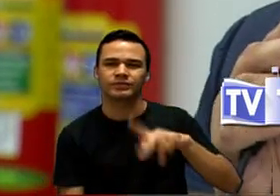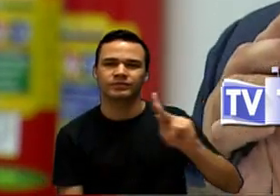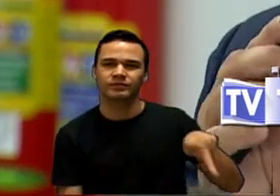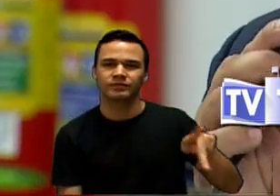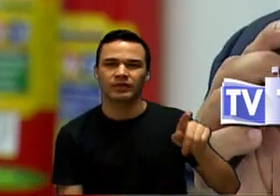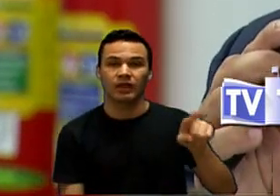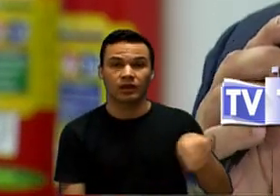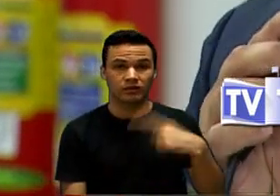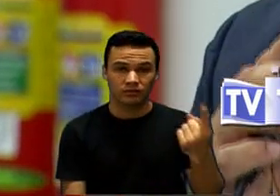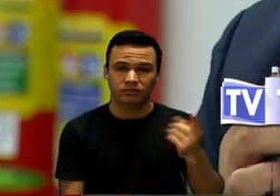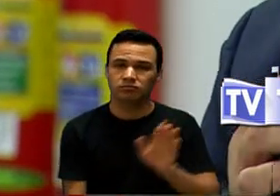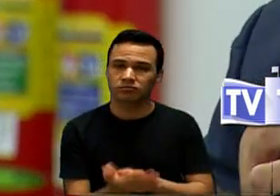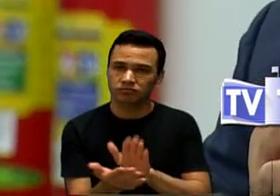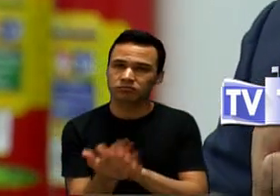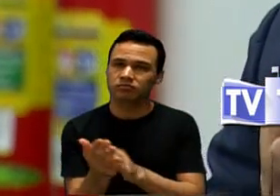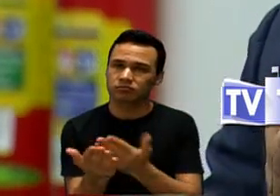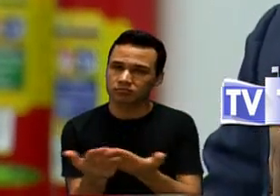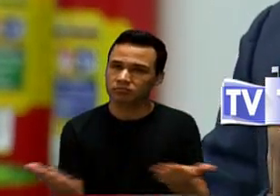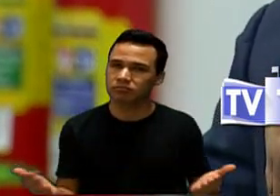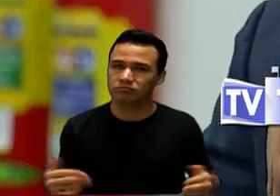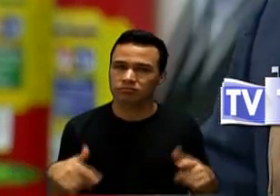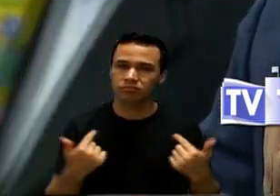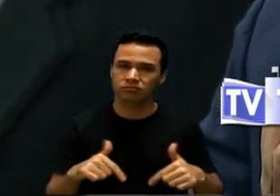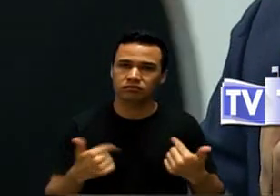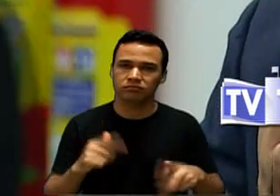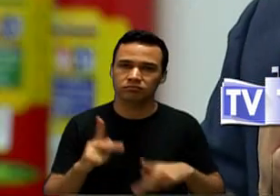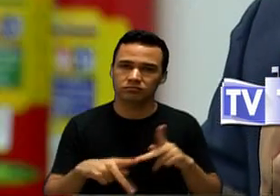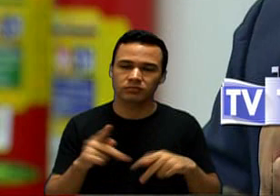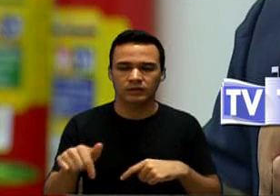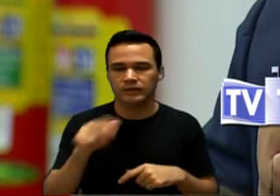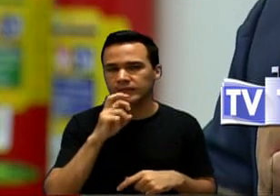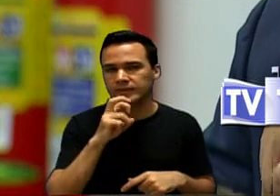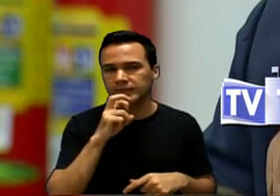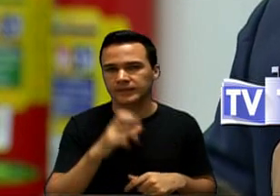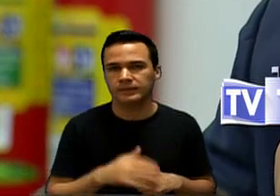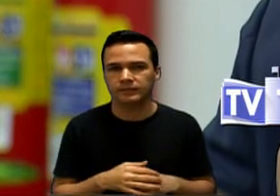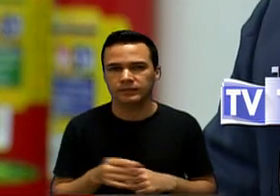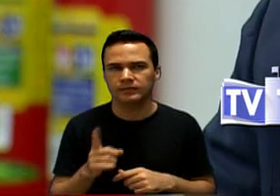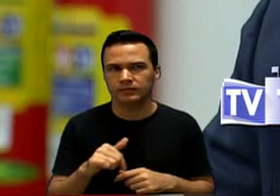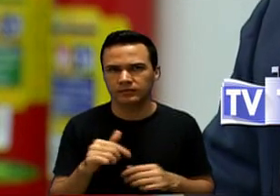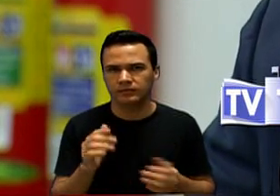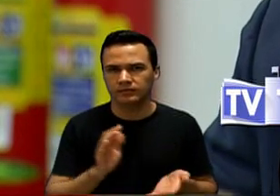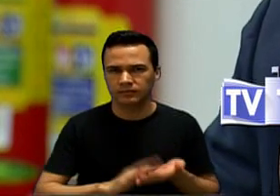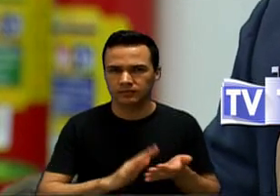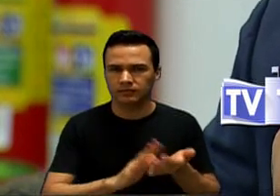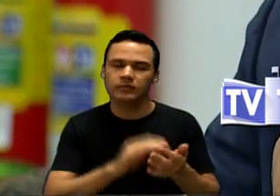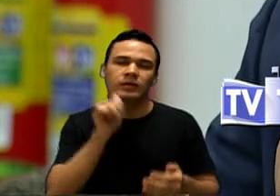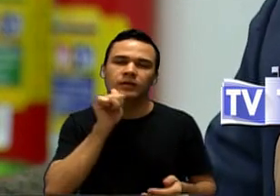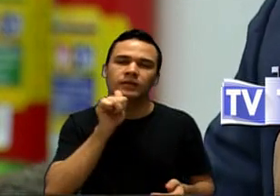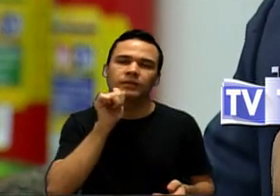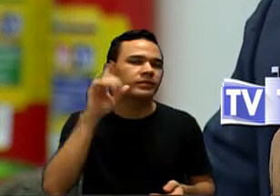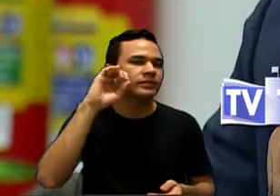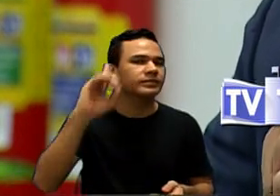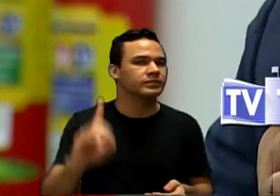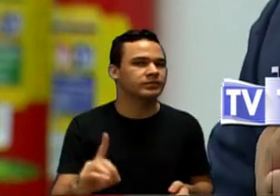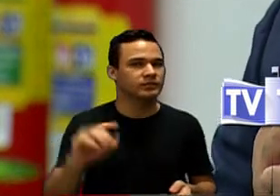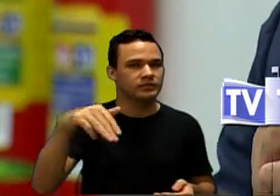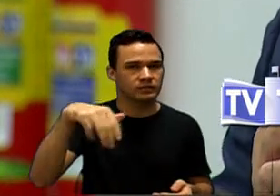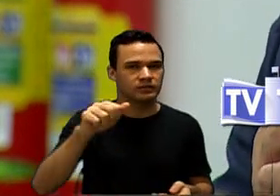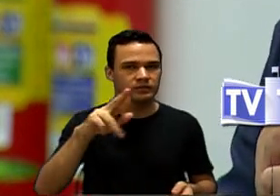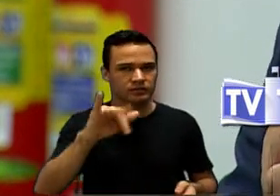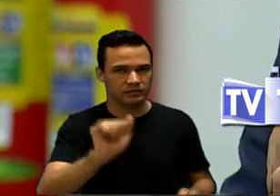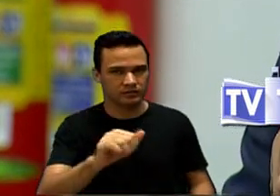valorizar os nossos funcionários públicos, as professoras aqui de Sorocaba. Esse prêmio é para a professora, para a diretora